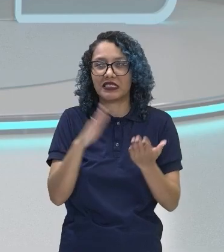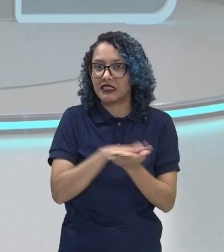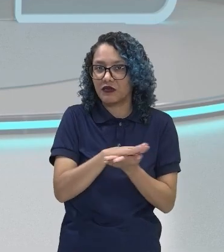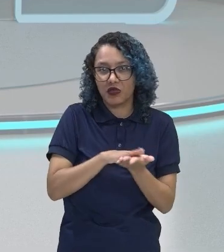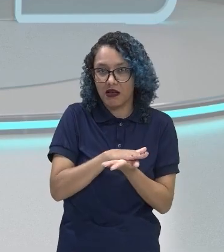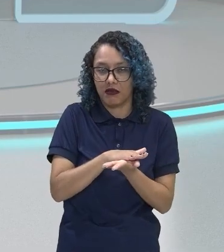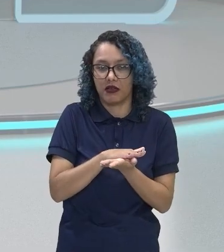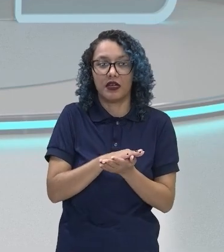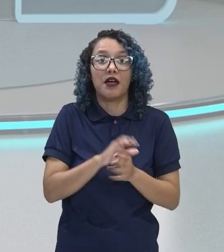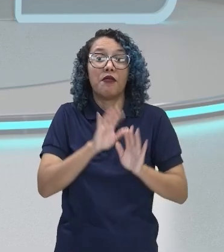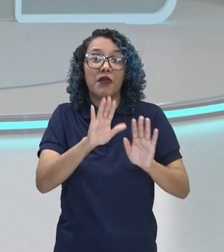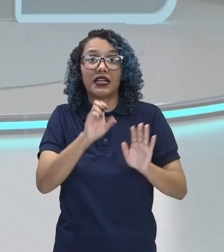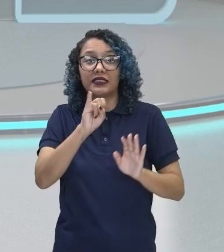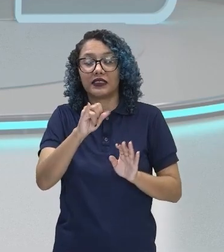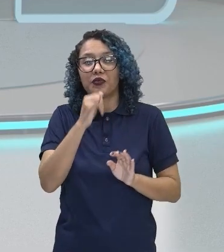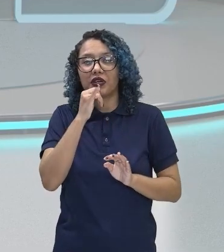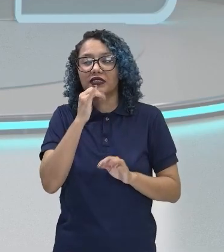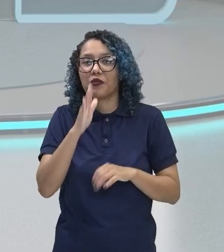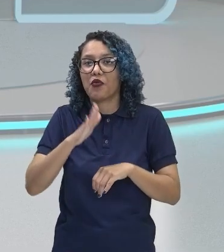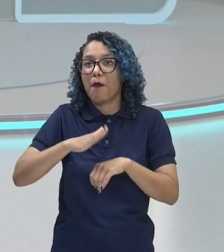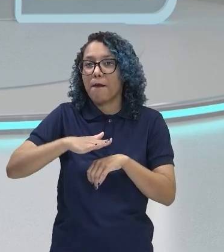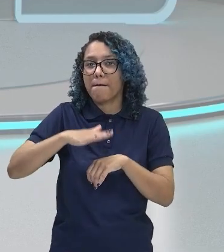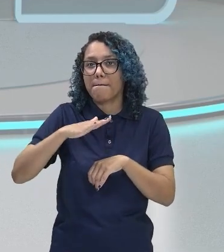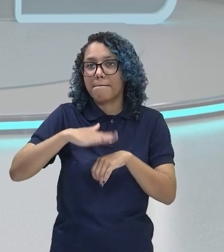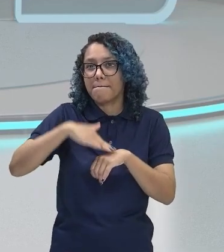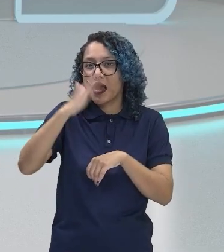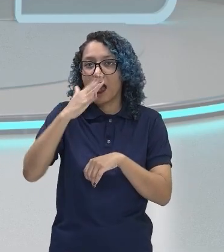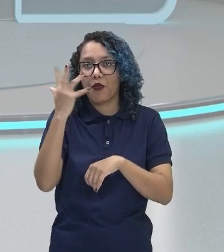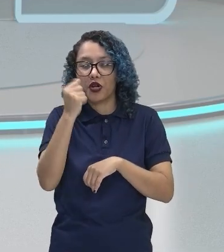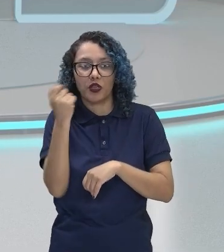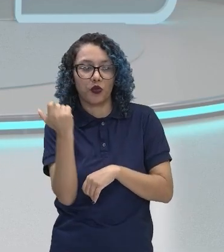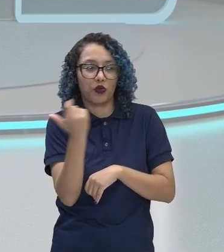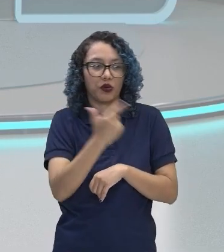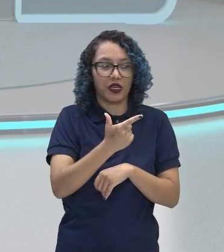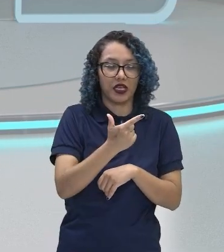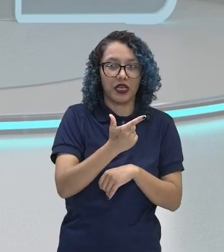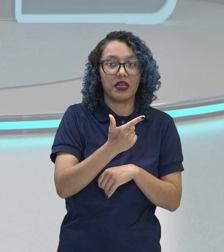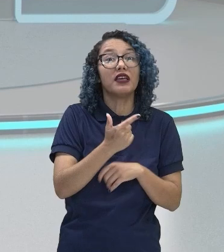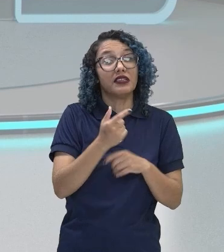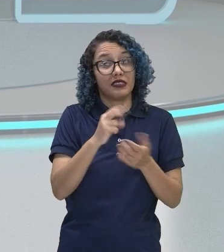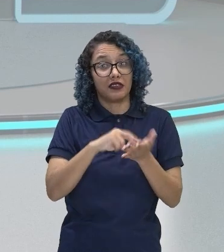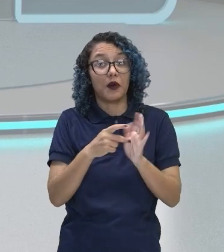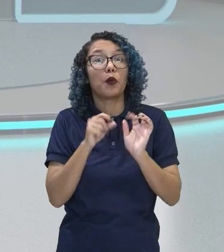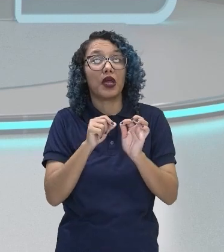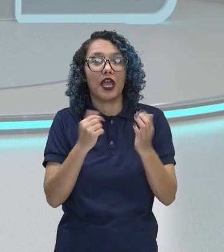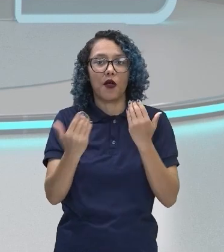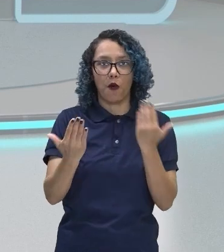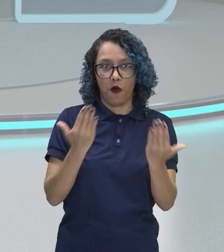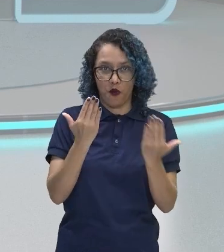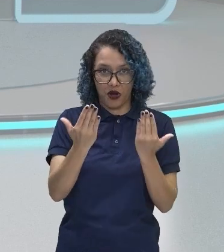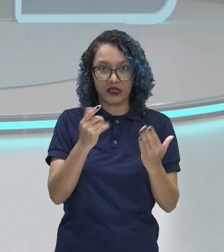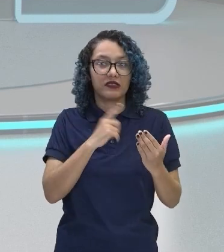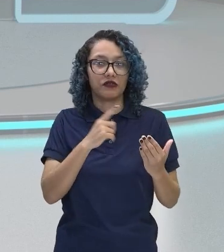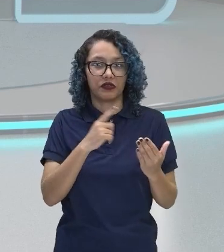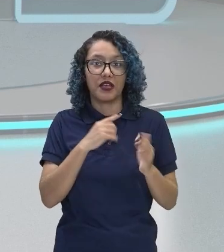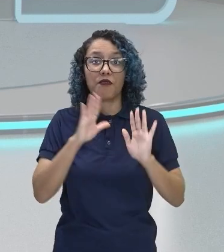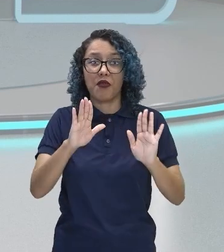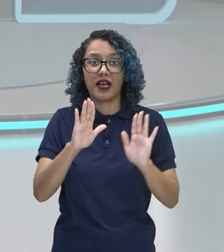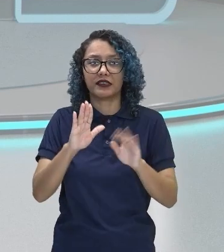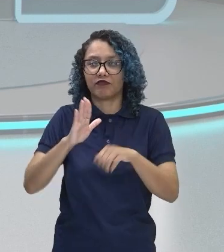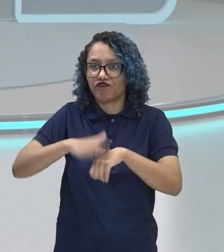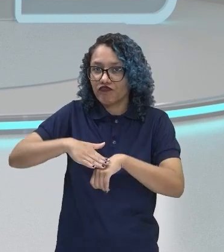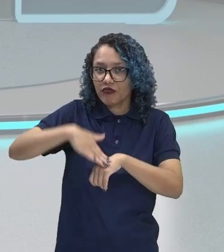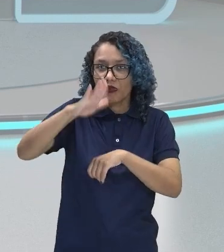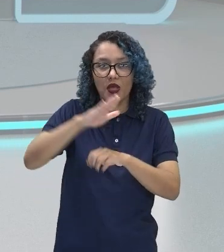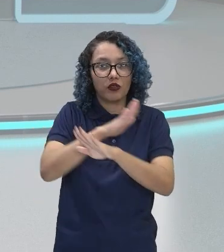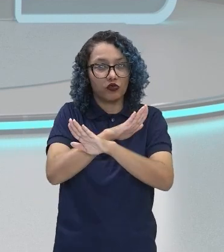utilizo mais bonito do que algo, eu estou comparando aqui nesse caso. O superlativo não é o mais bonito e ponto final,